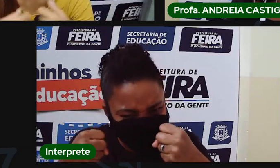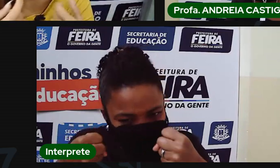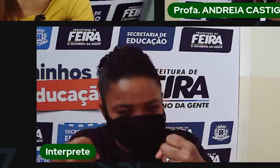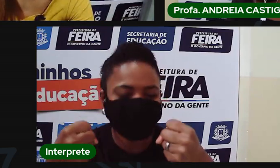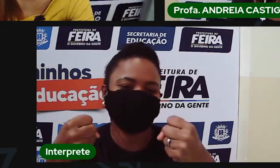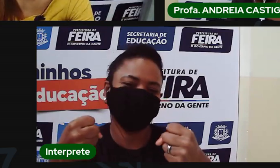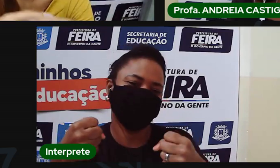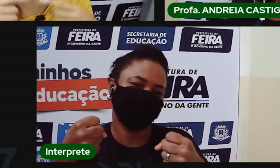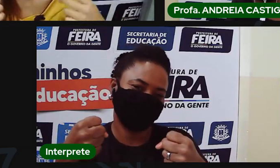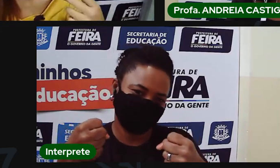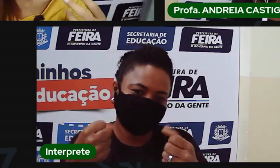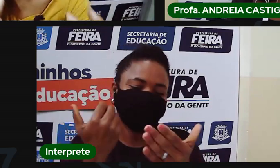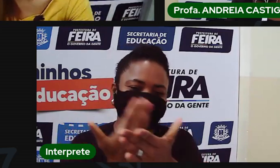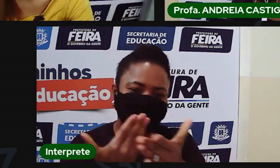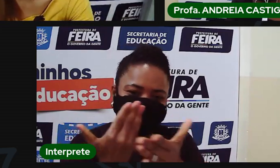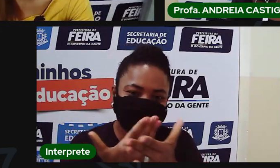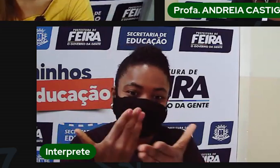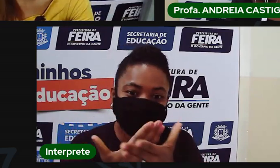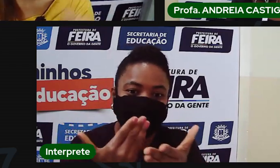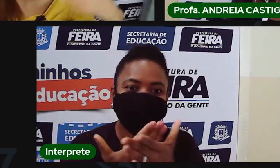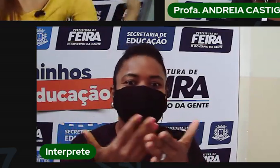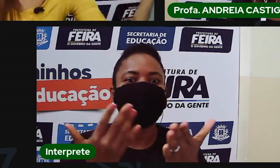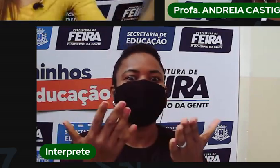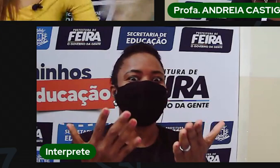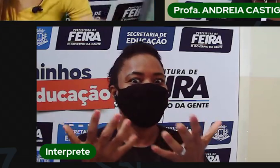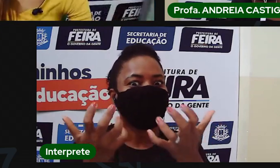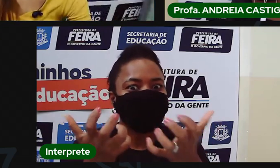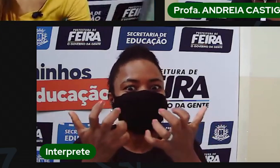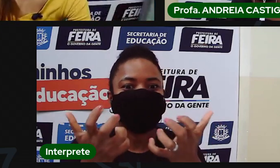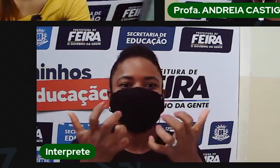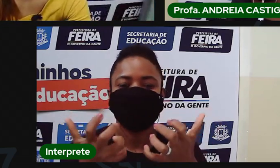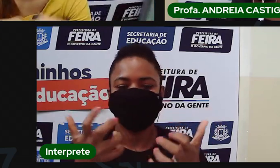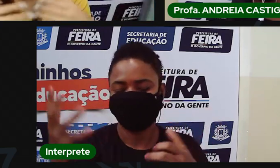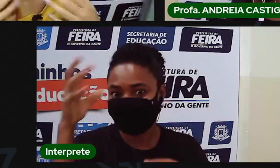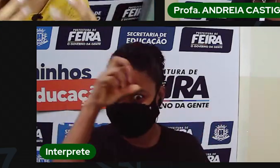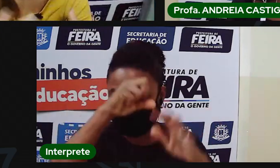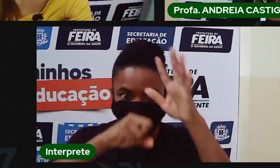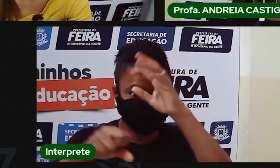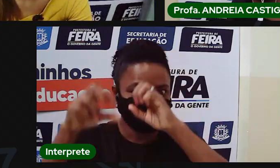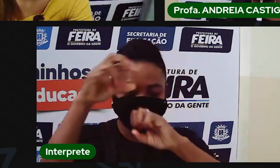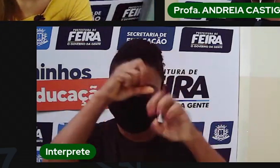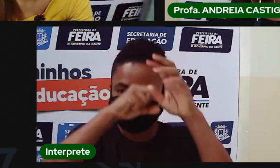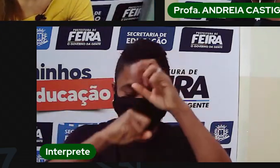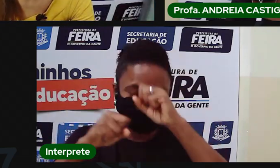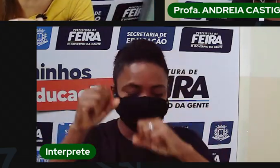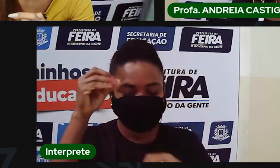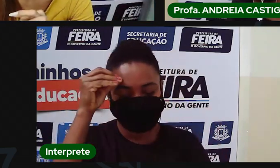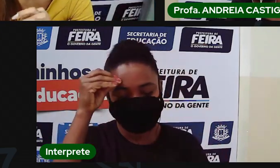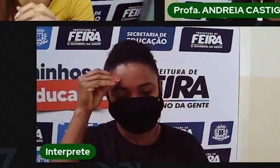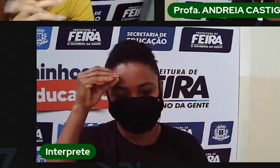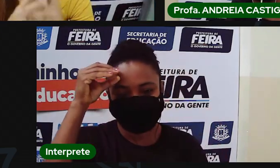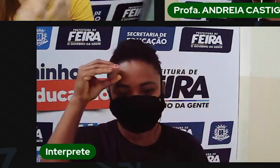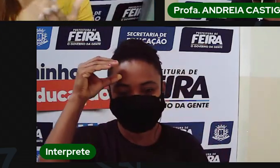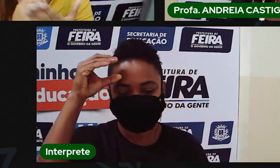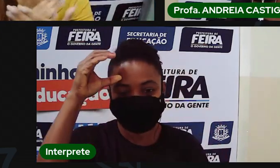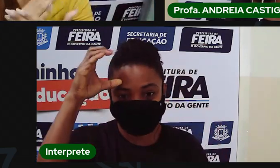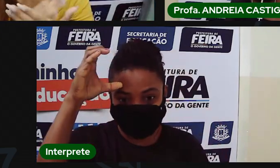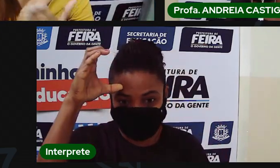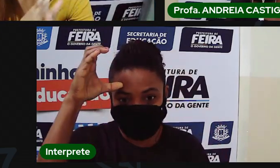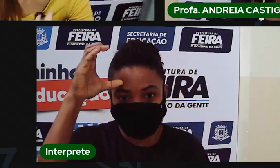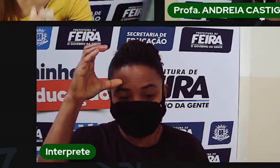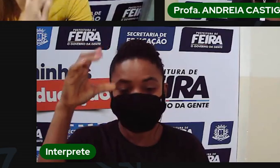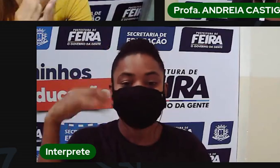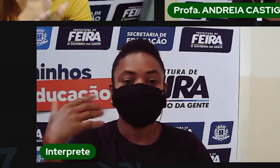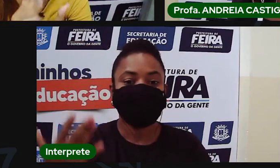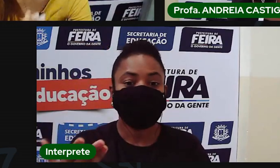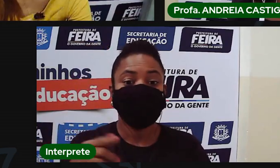Para poder estudar, buscando mais, ainda mais o conhecimento, o aprendizado. Então, assim, é buscar a